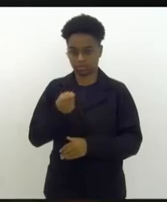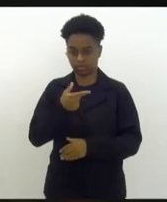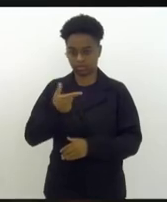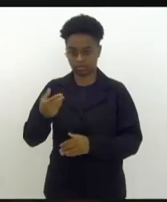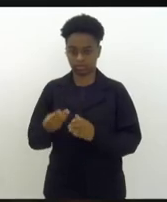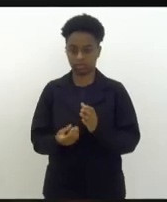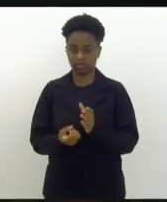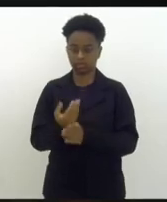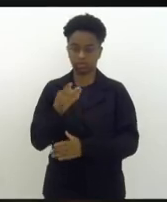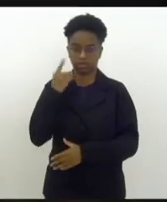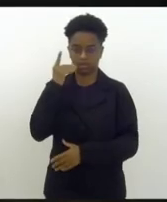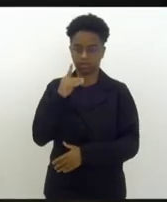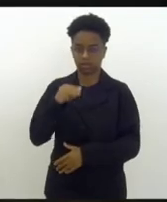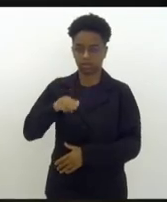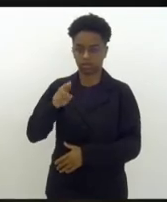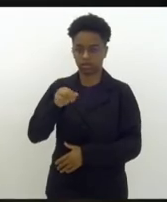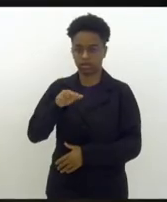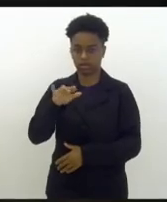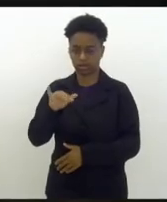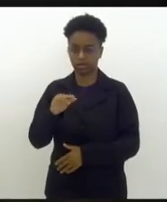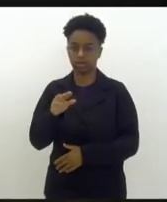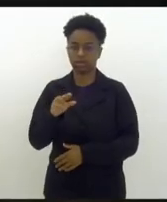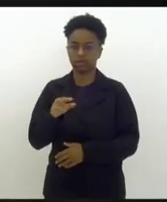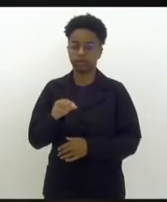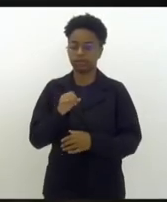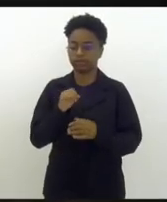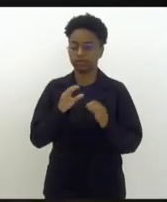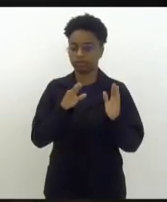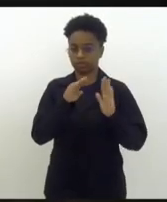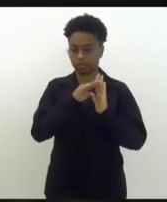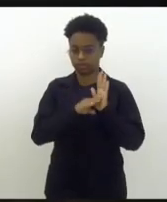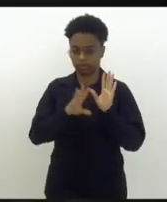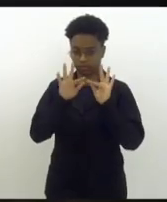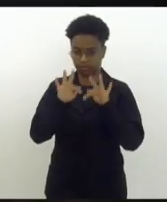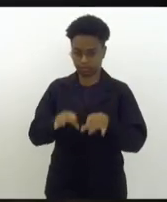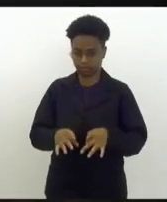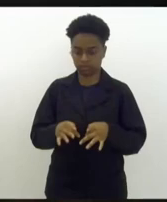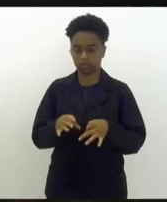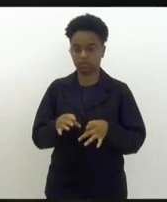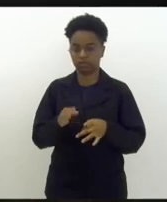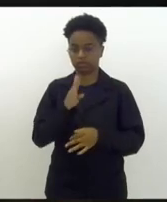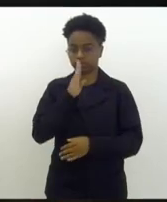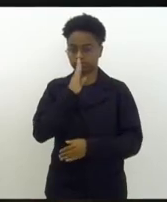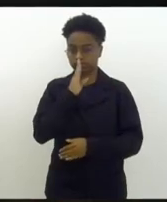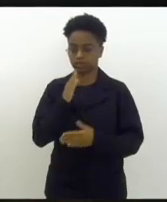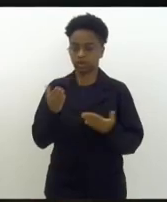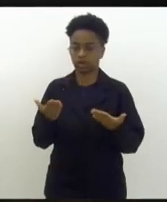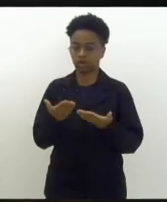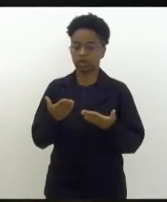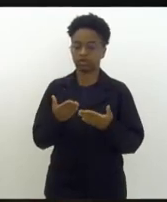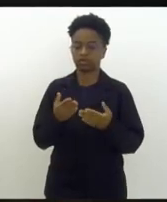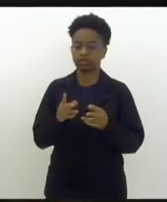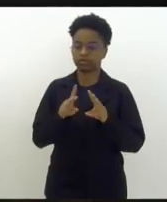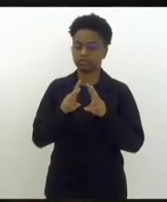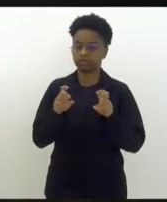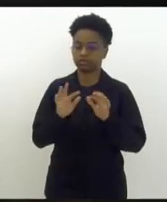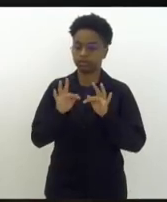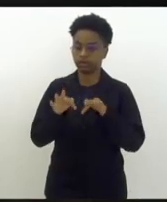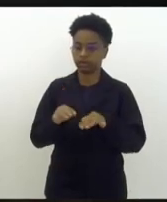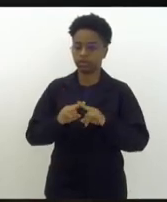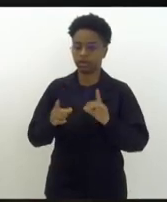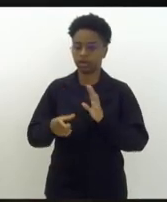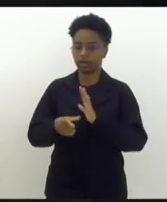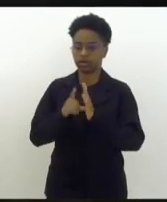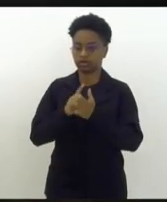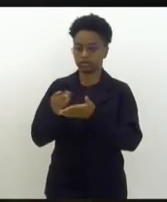estão aprovado nada mais havendo a tratar na ordem do dia passa a ser ao expediente final antes porém a presidência convida